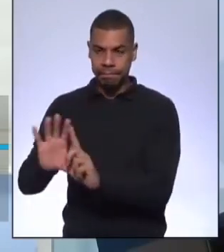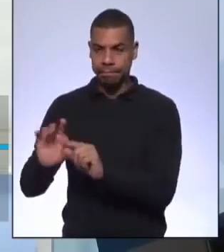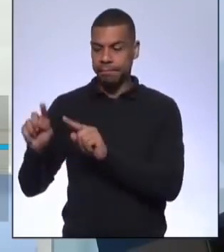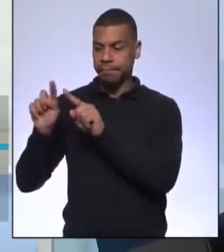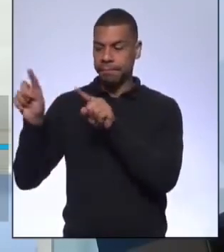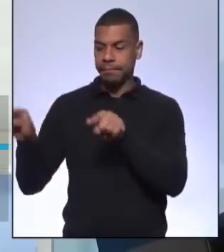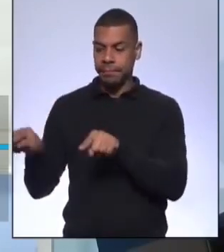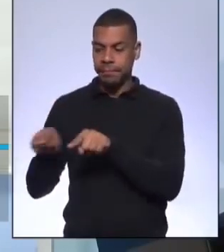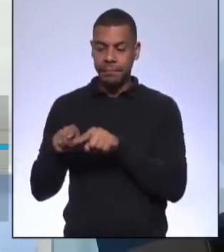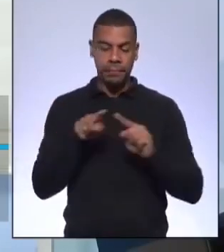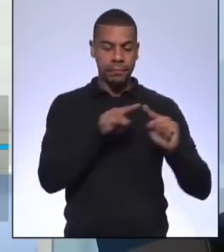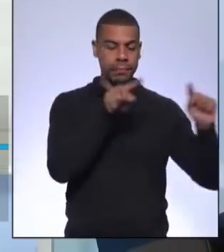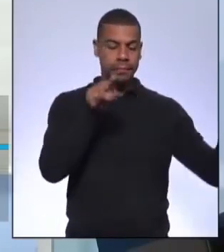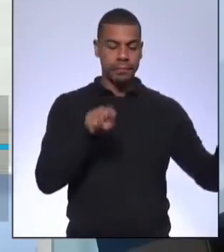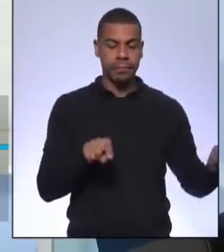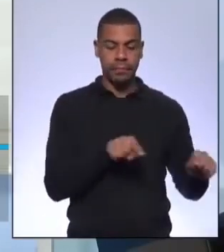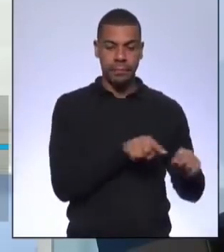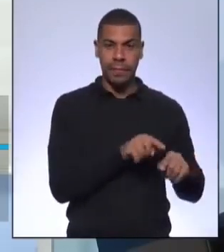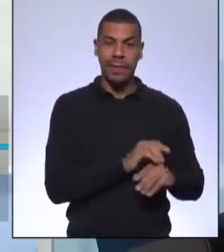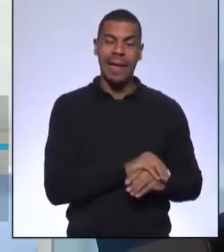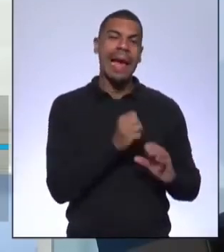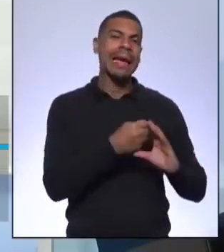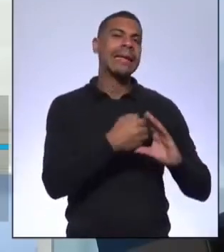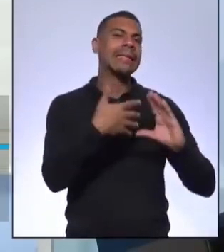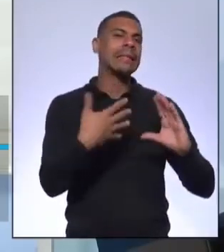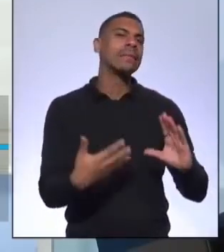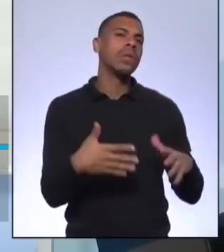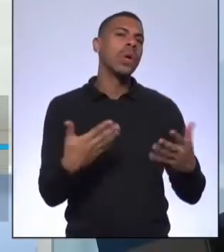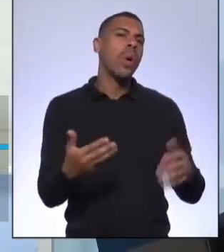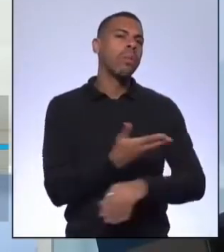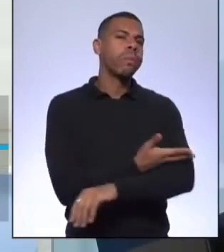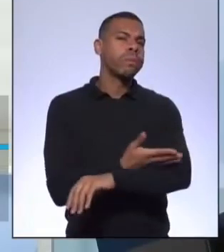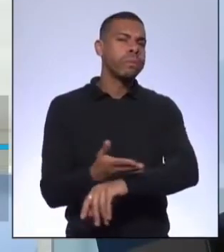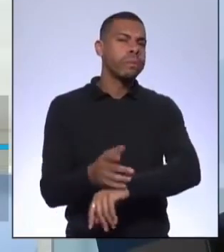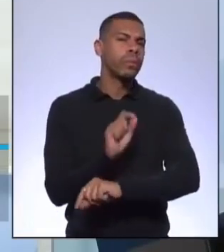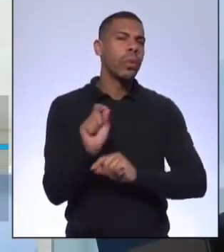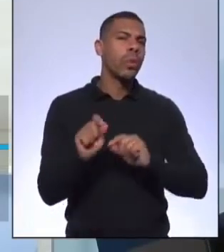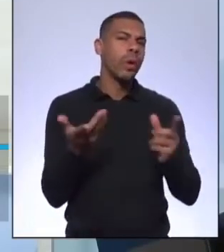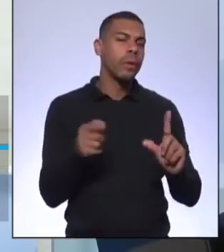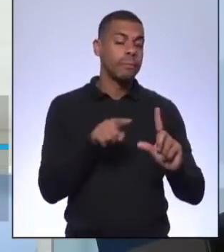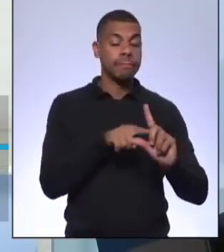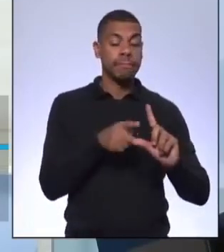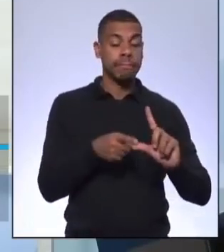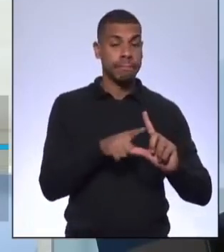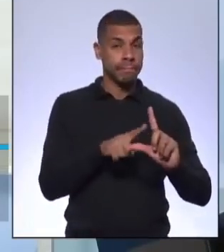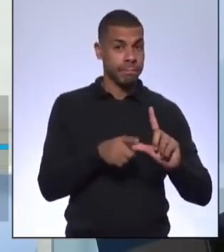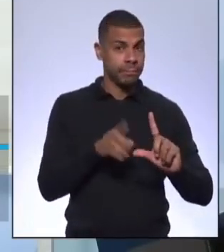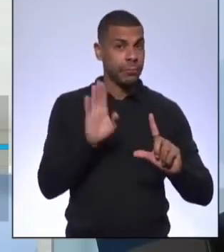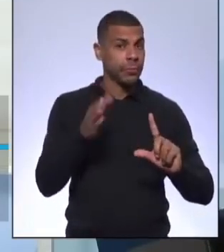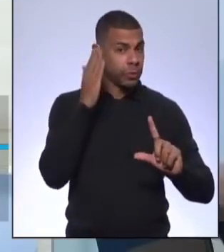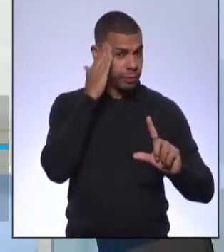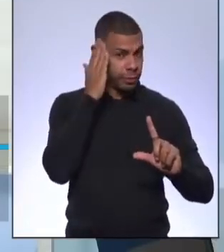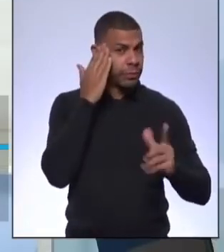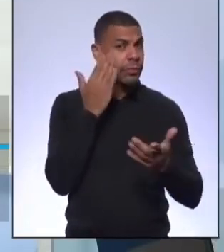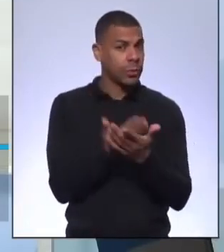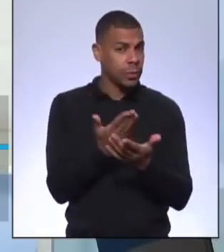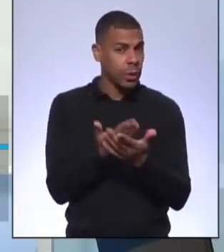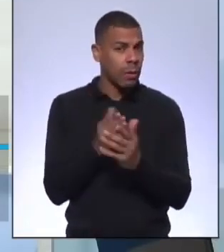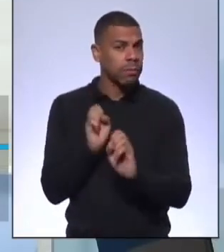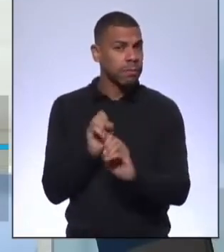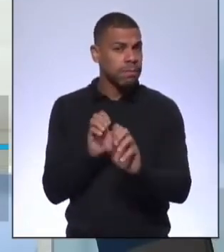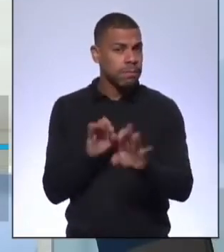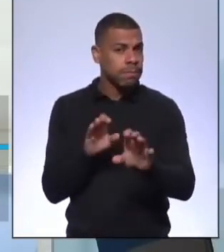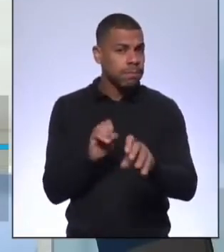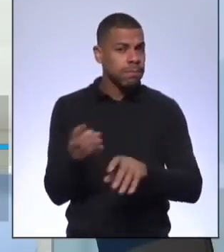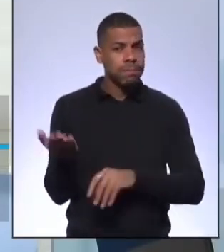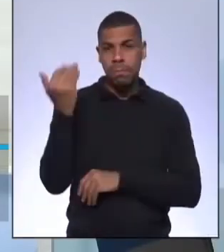né, que vocês têm que se acostumar com isso. A característica em relação aos ângulos, e a gente já deu aula sobre ângulos, então vocês têm que ficar